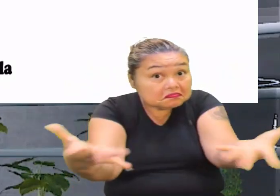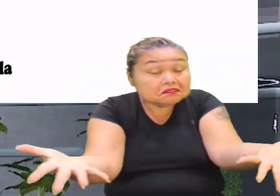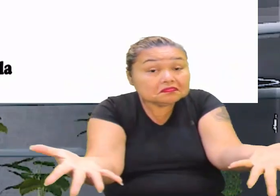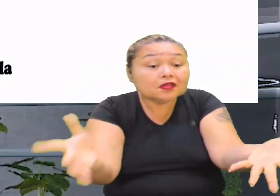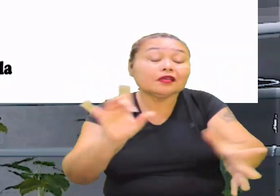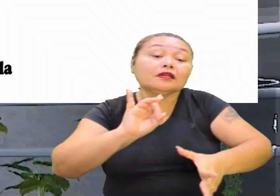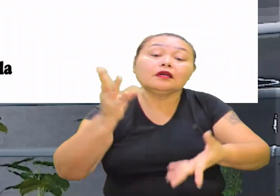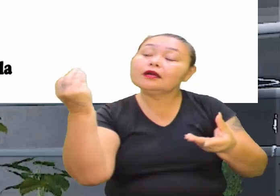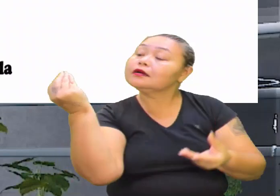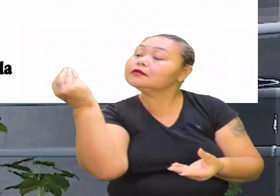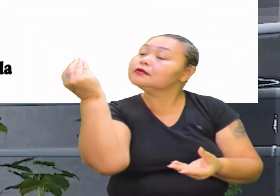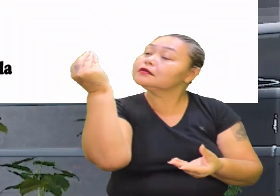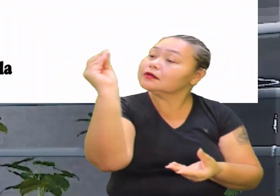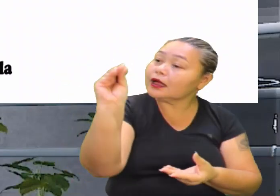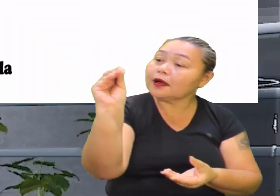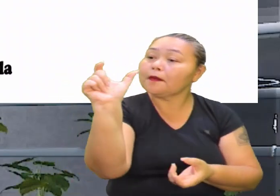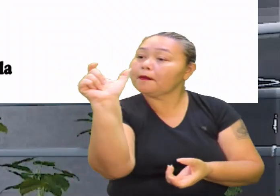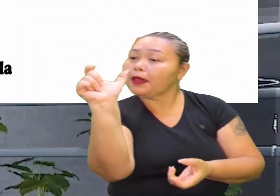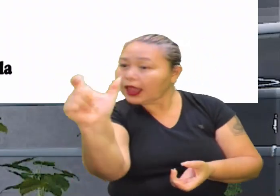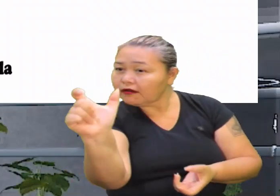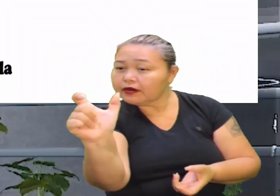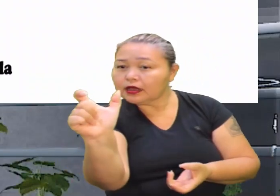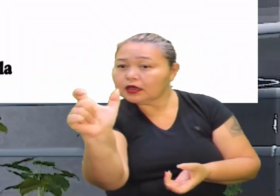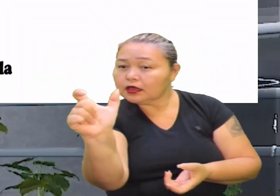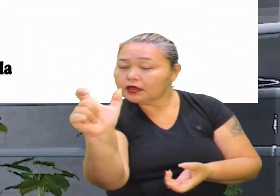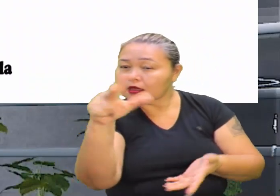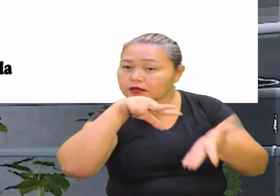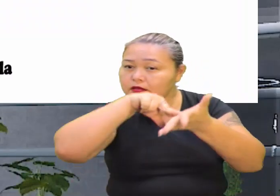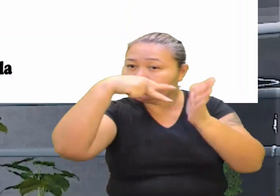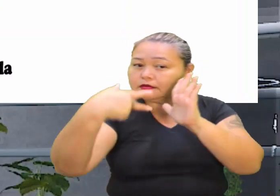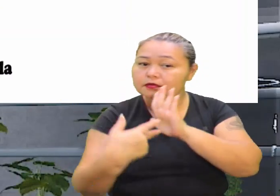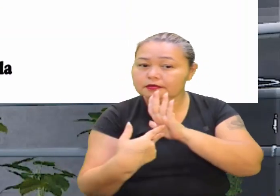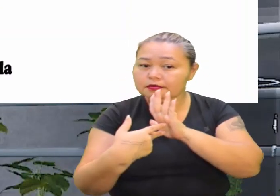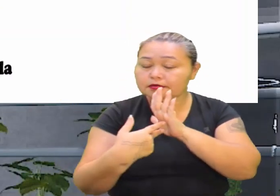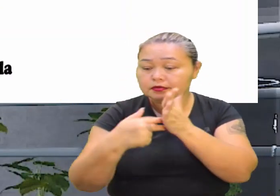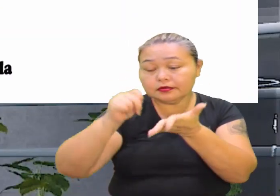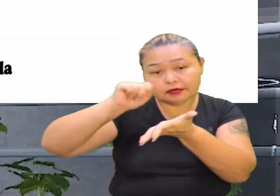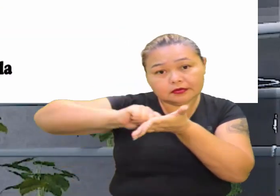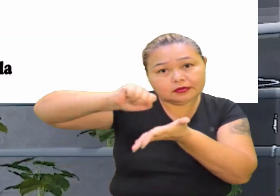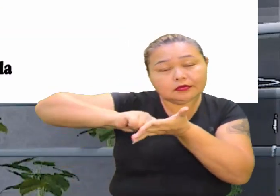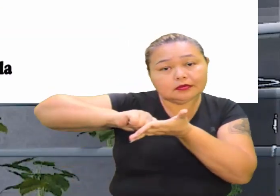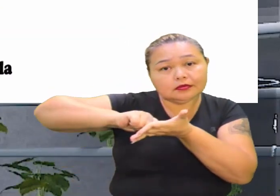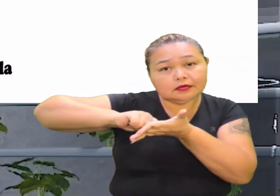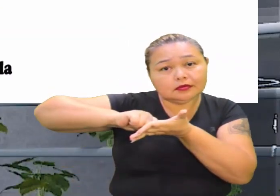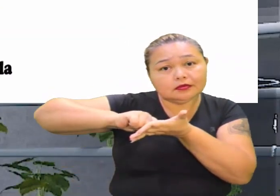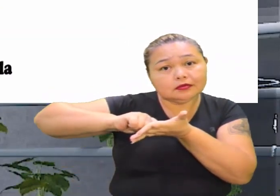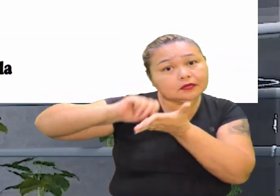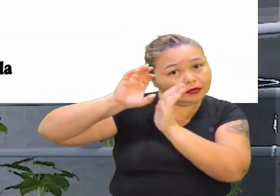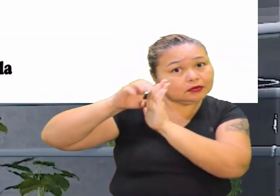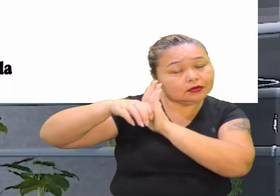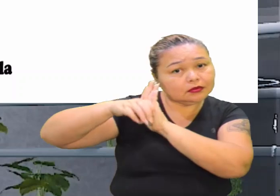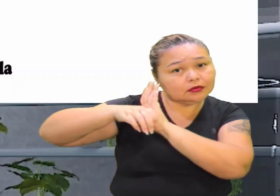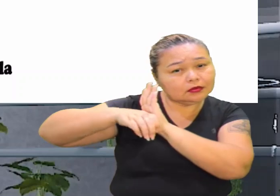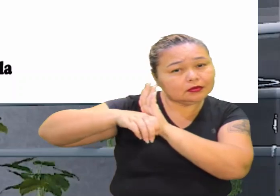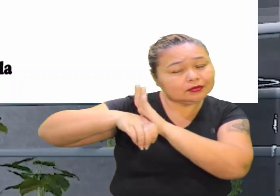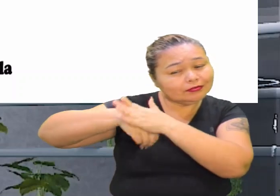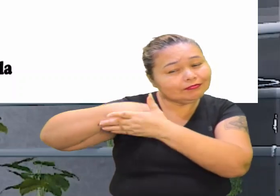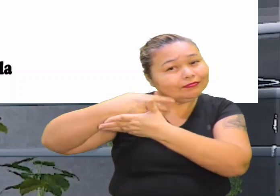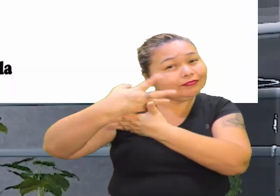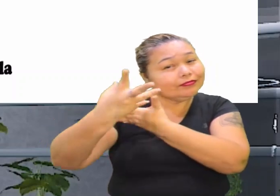Só coloca a palavra, o significado do que você descreveu, o conceito, para criar